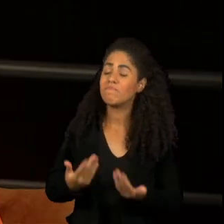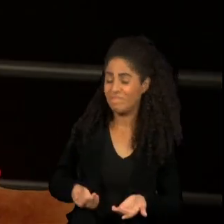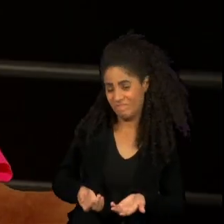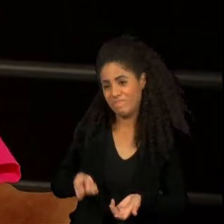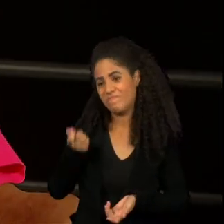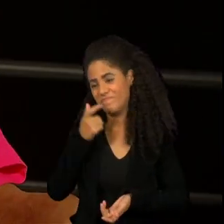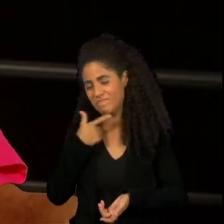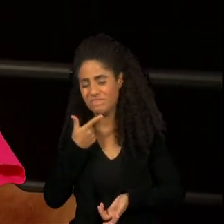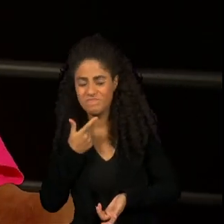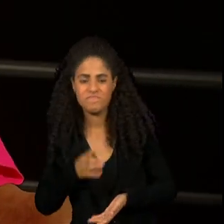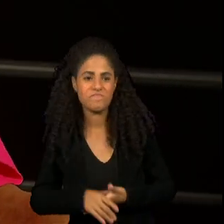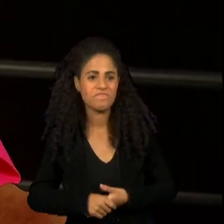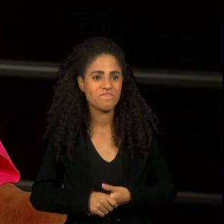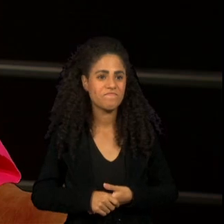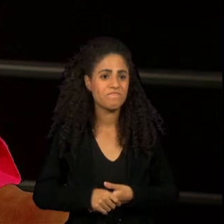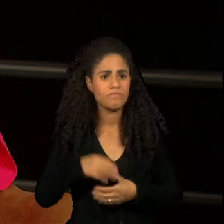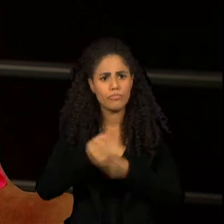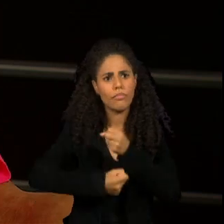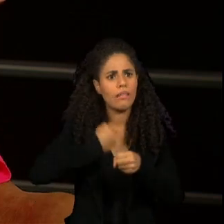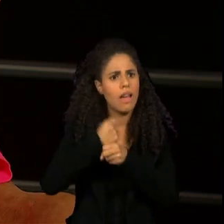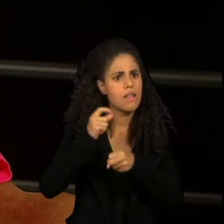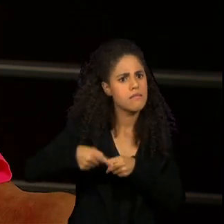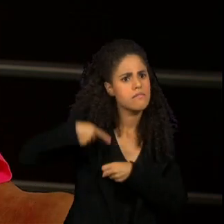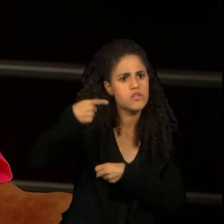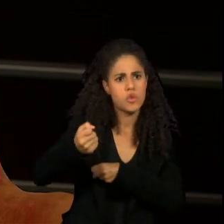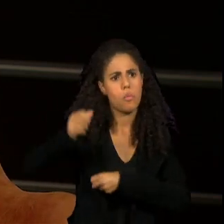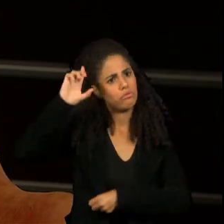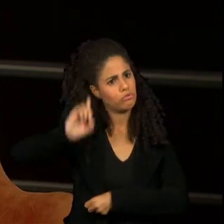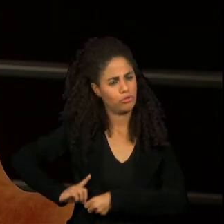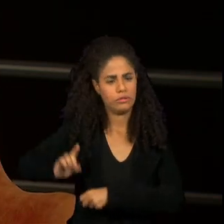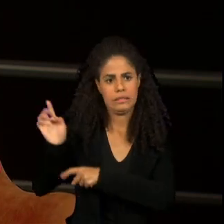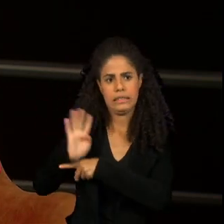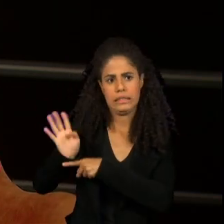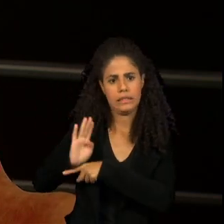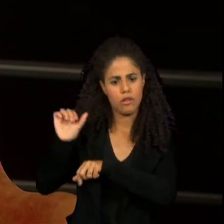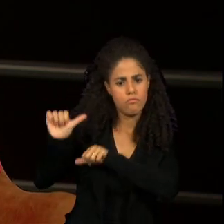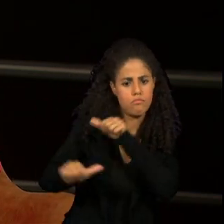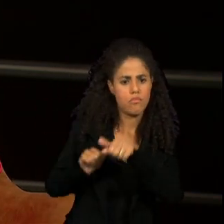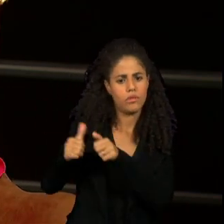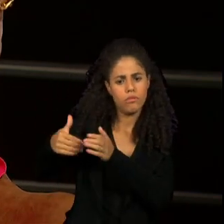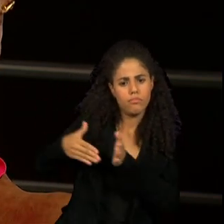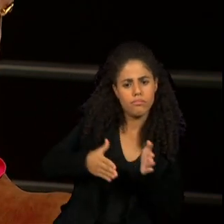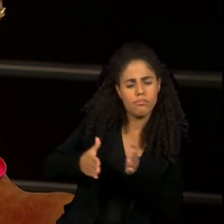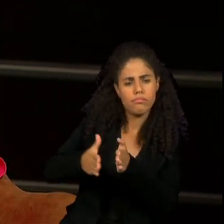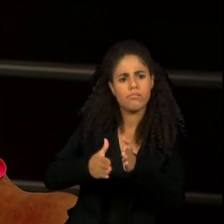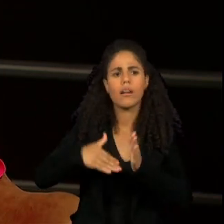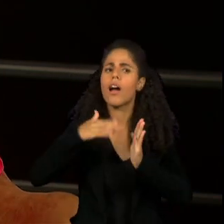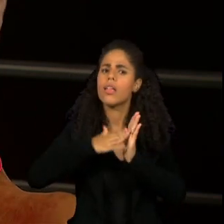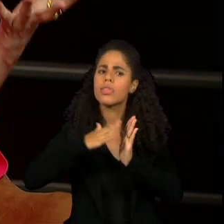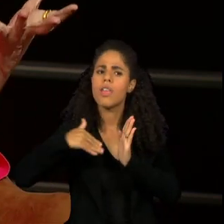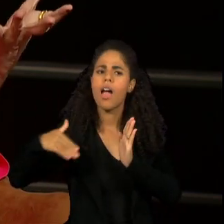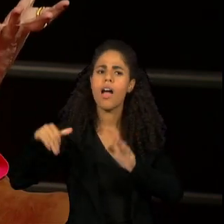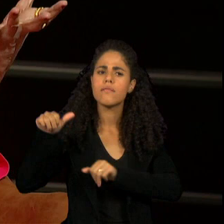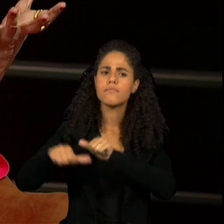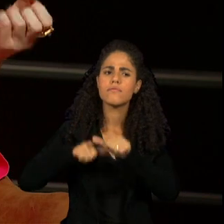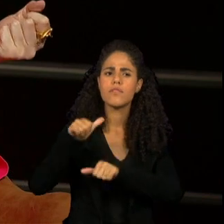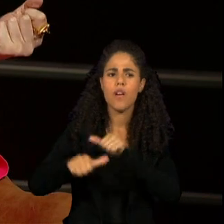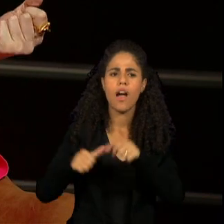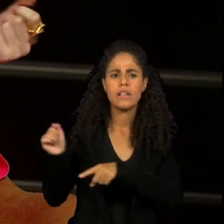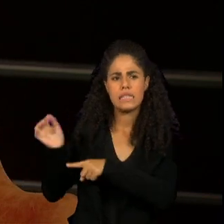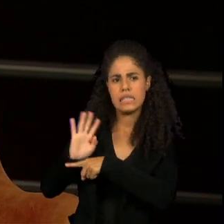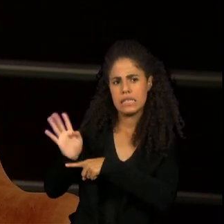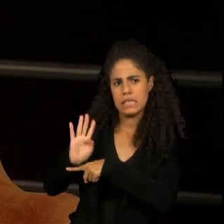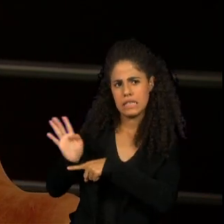Helena, alguns anos depois, você e alguns diretores do cinema novo mudam de rumo e criam uma nova estética, que seria chamada de cinema